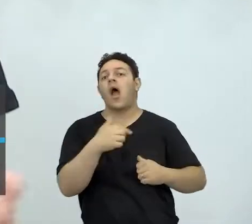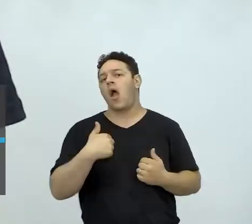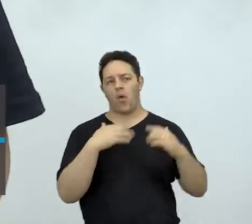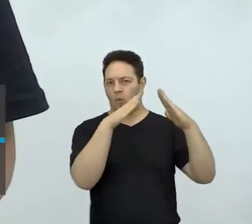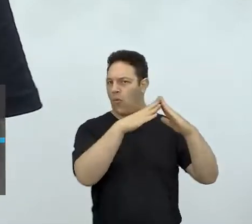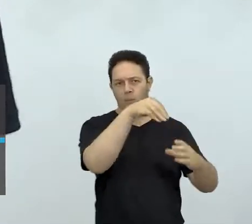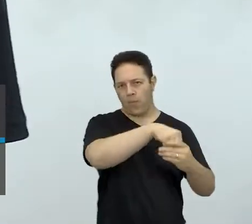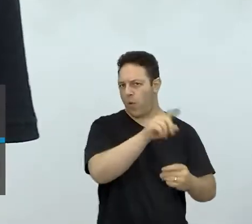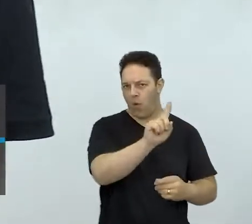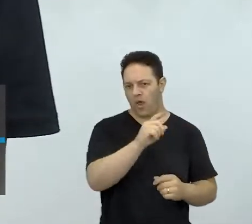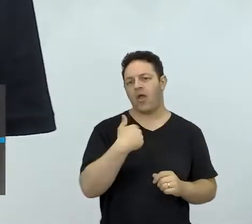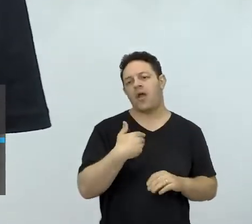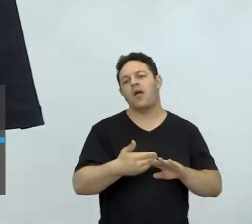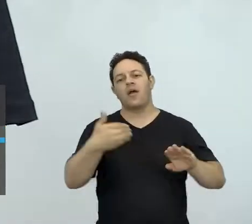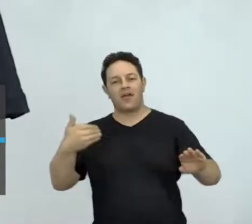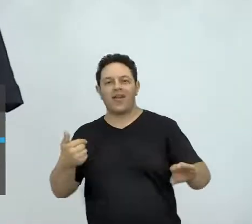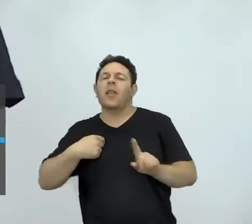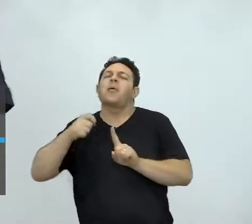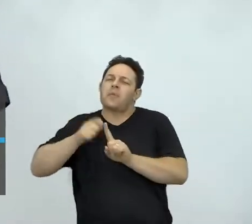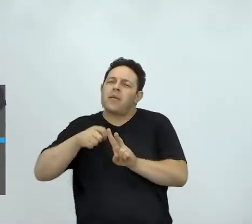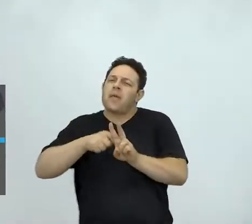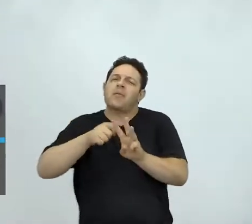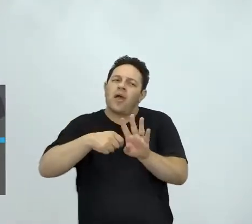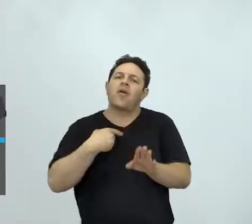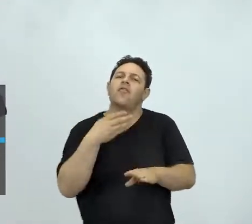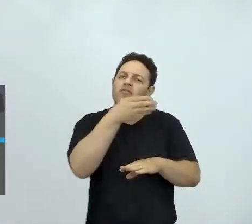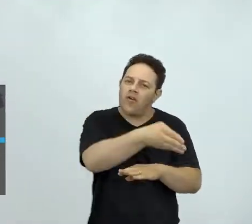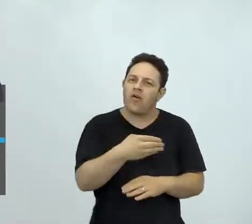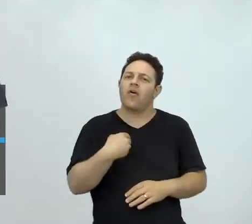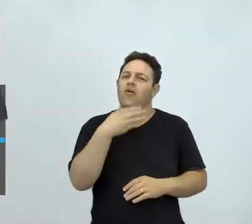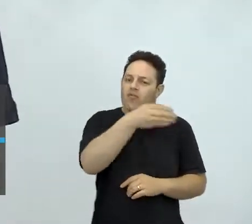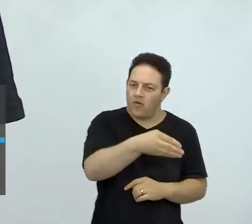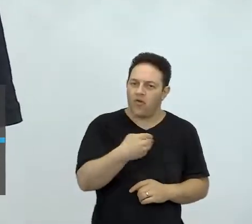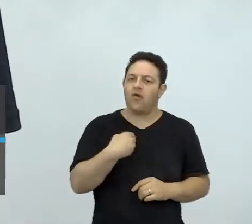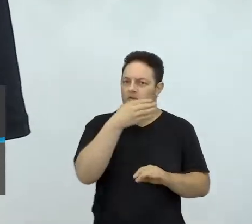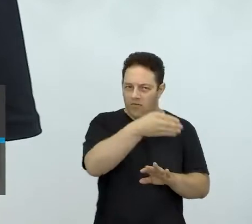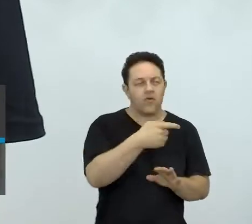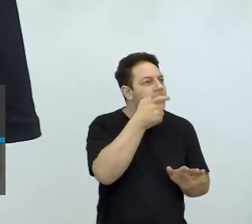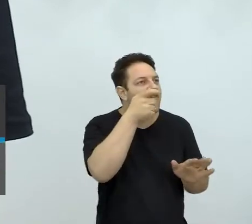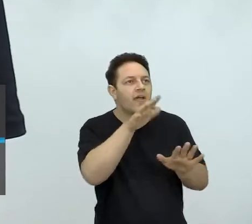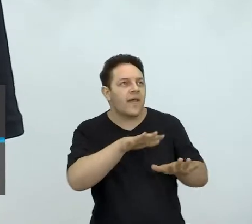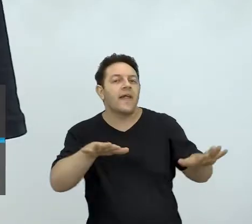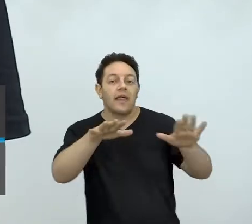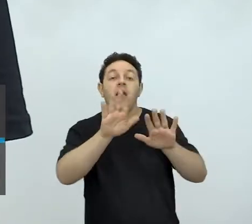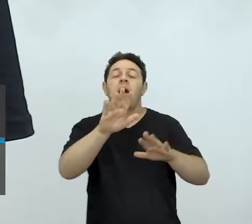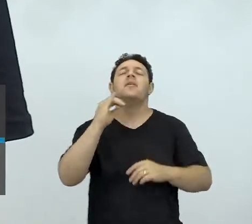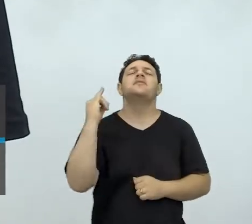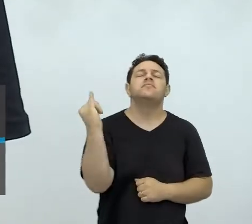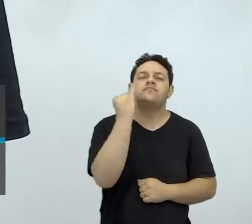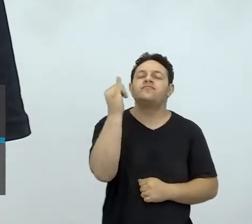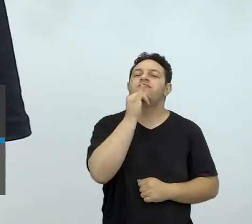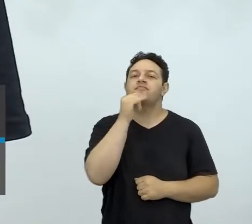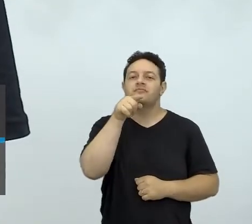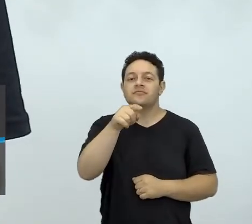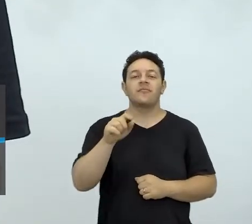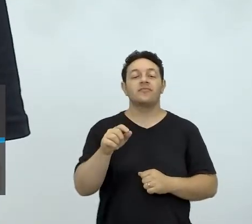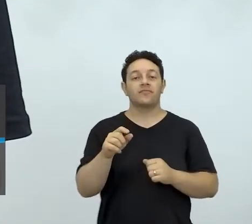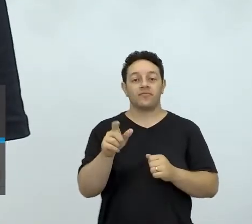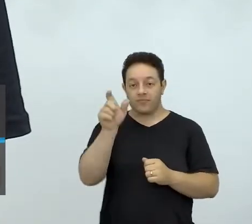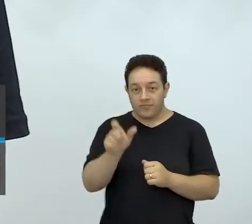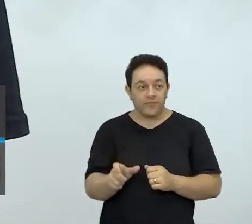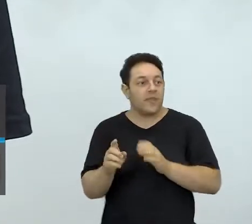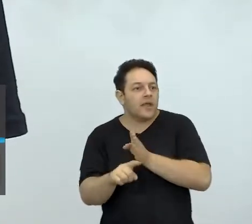é de fora. De quem vai lá todo mês. De quem vai lá todo mês. Mas quando a gente fala da importância do trabalho de campo para o antropólogo, é que